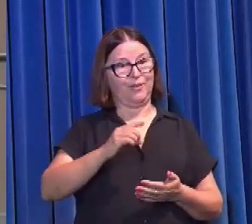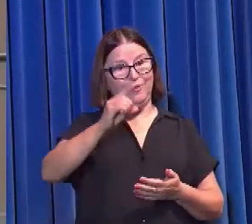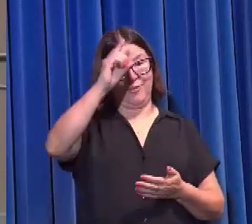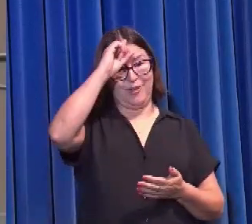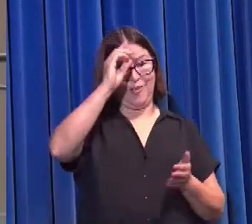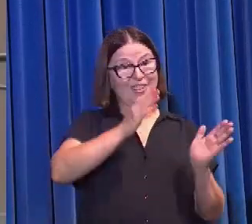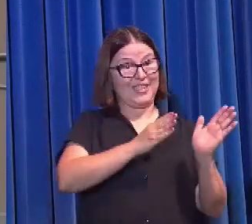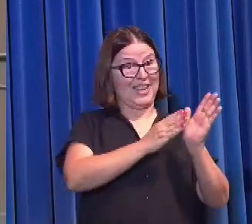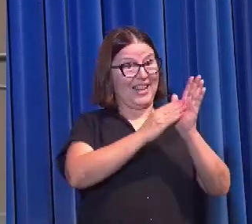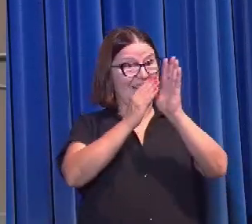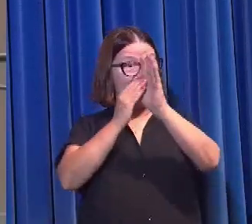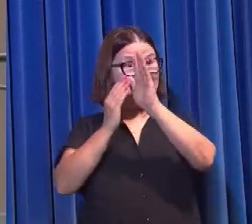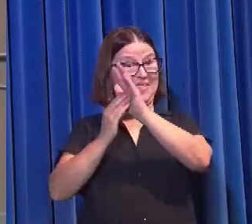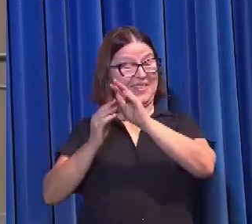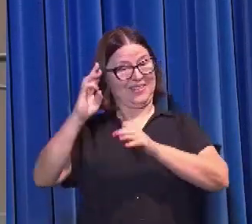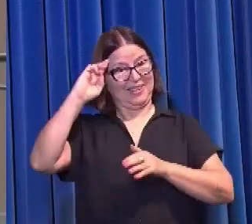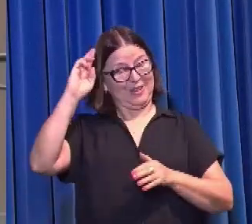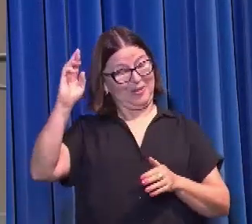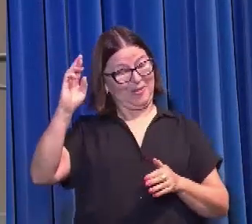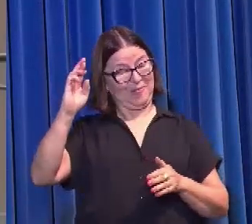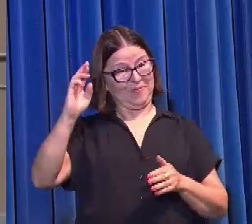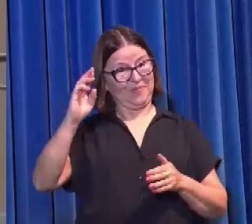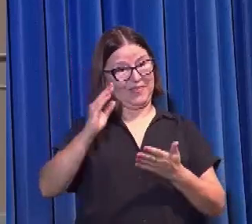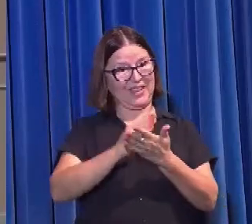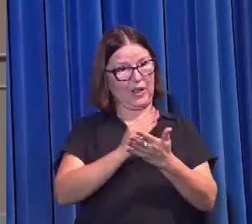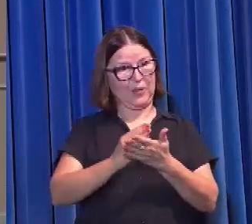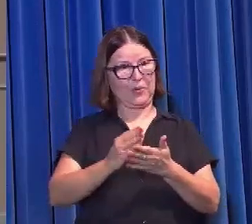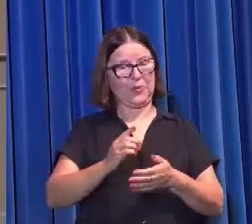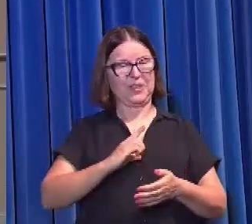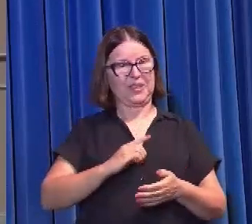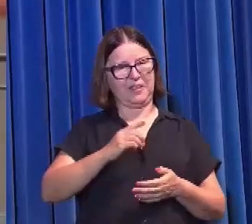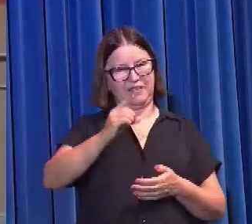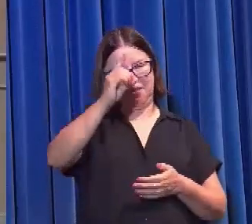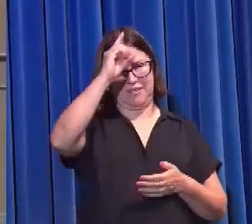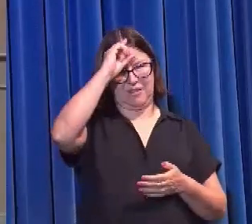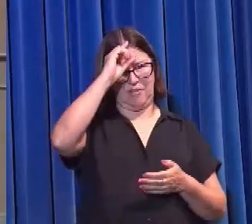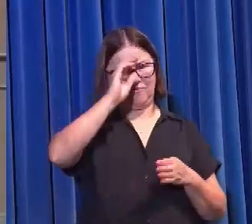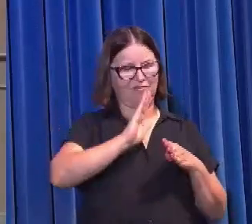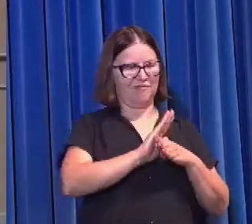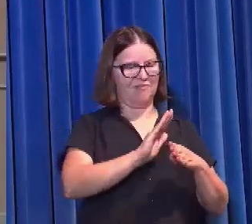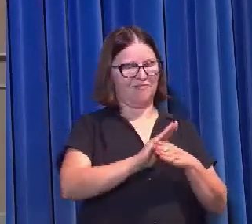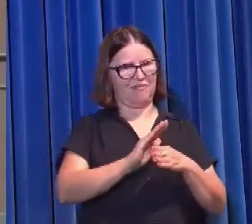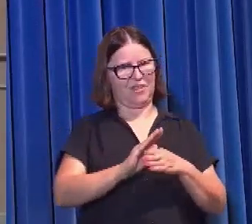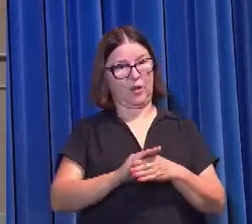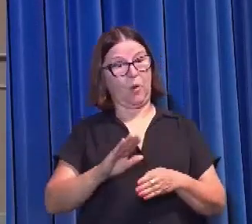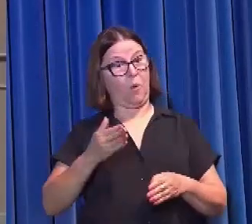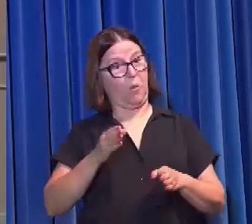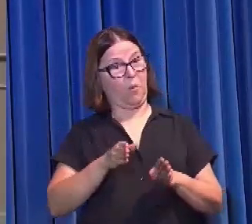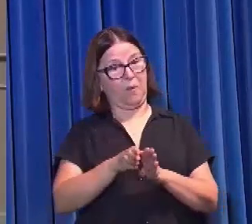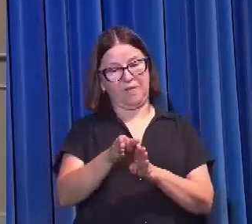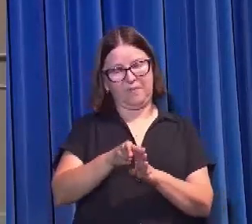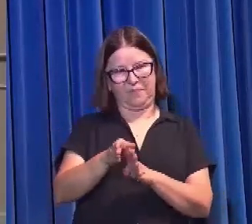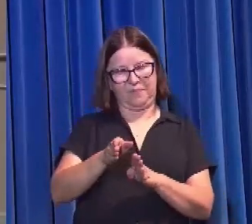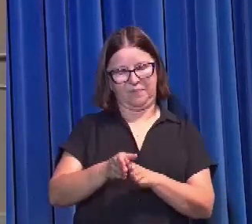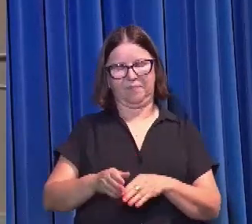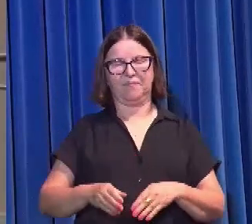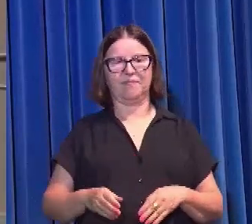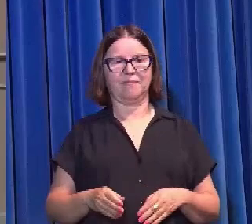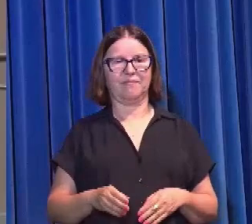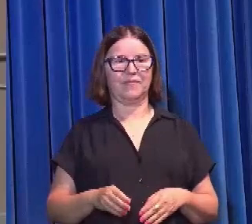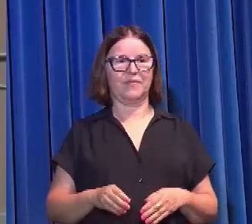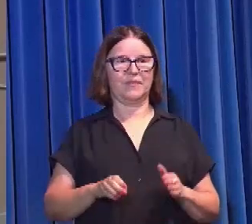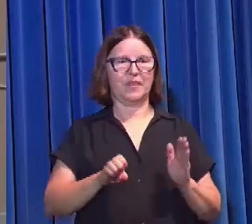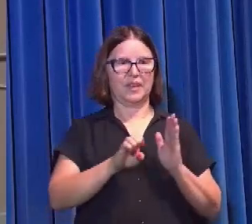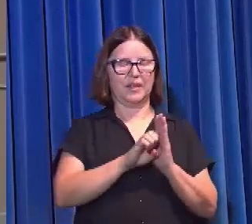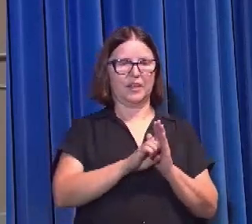Senhor. Outros têm o dom de contribuição, outros de exortação. O Fernando Prison é